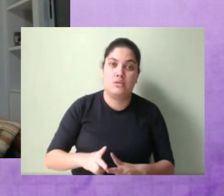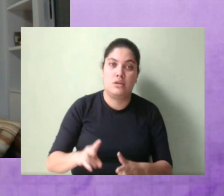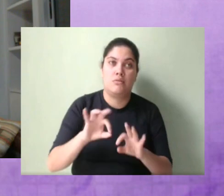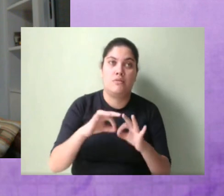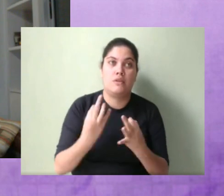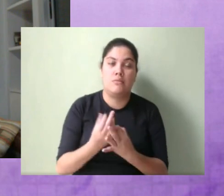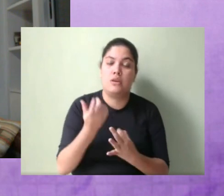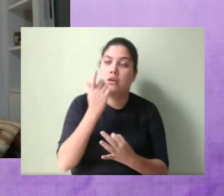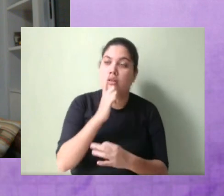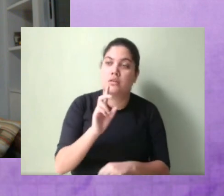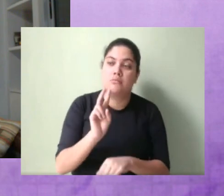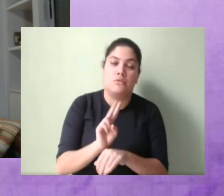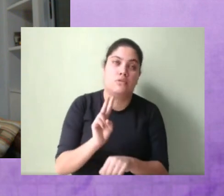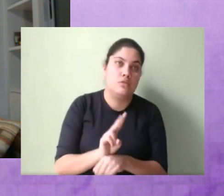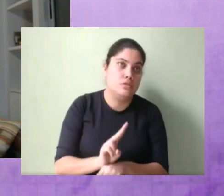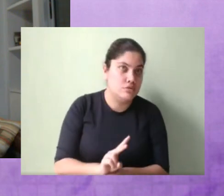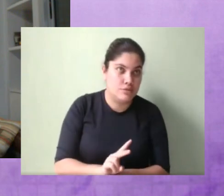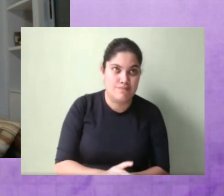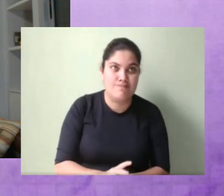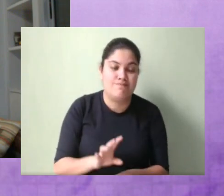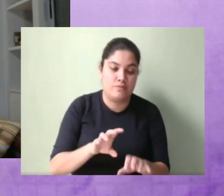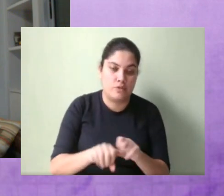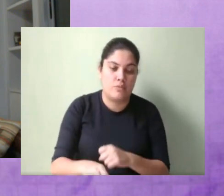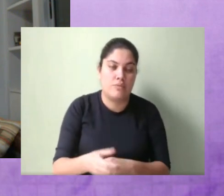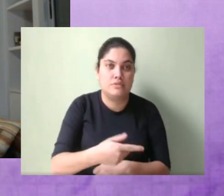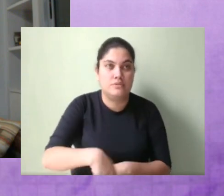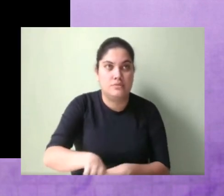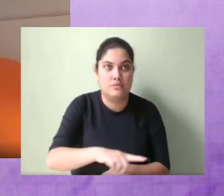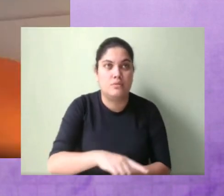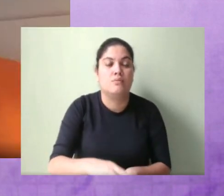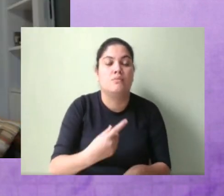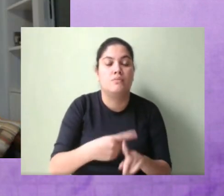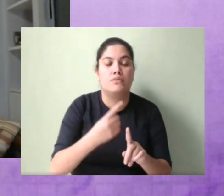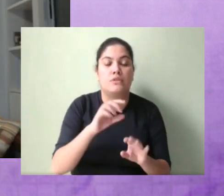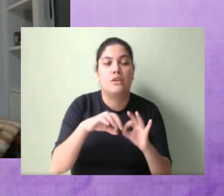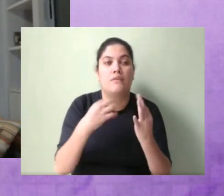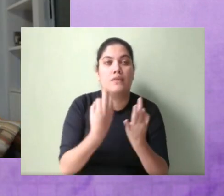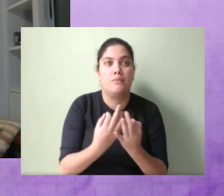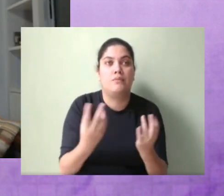e faça o contato via Rafa. Obrigada, já aceitei. Rafa. Obrigada, Carol.